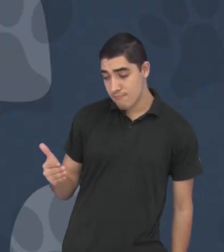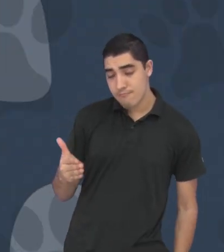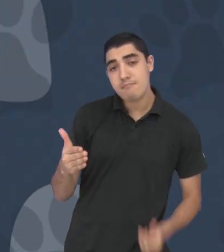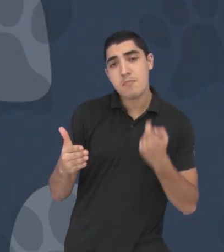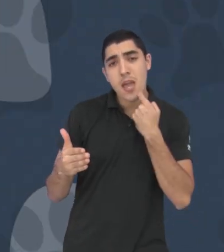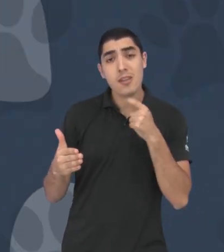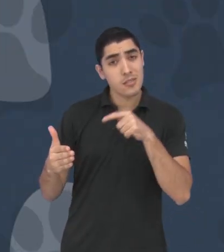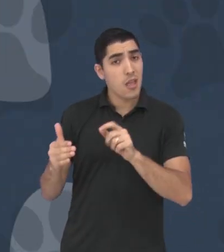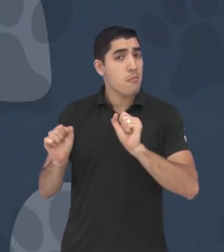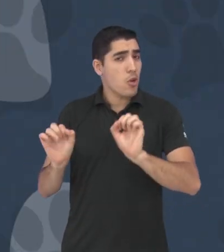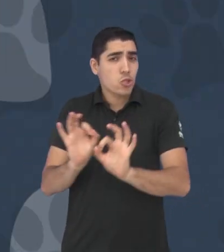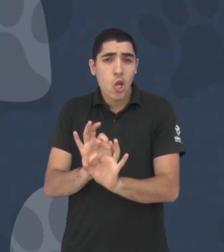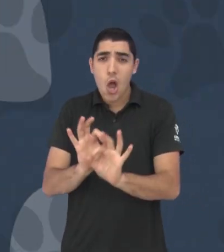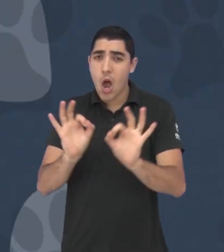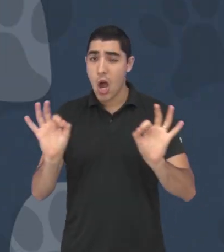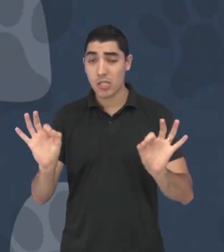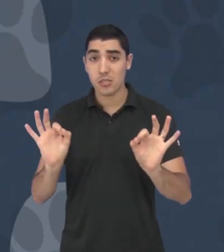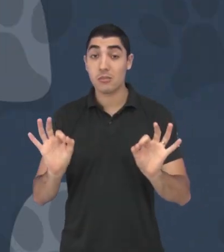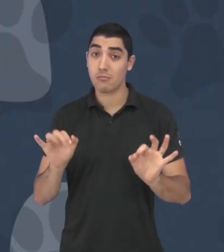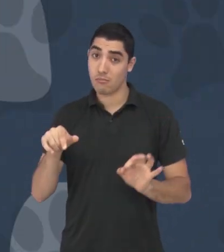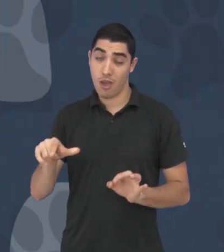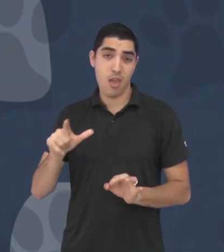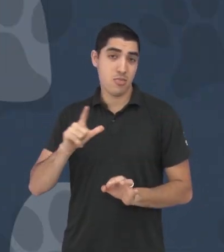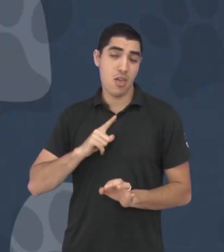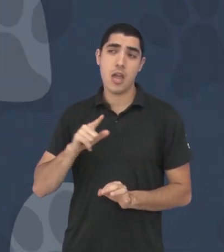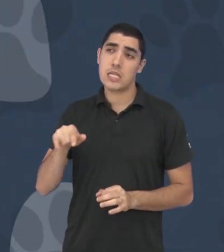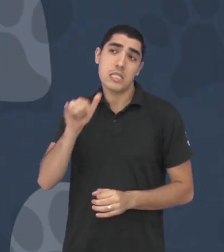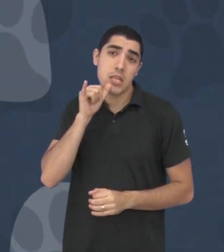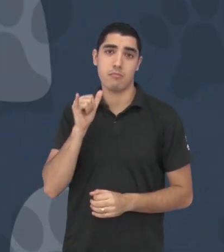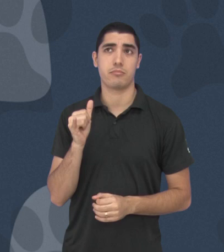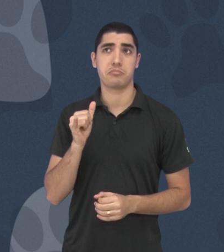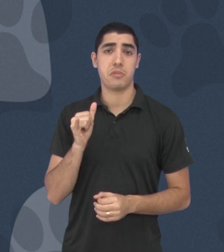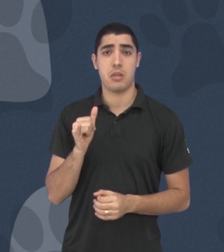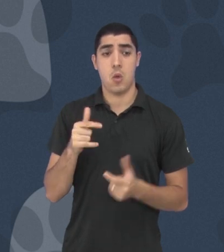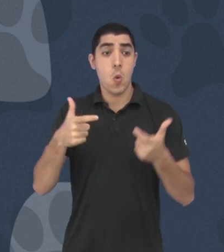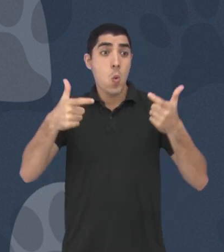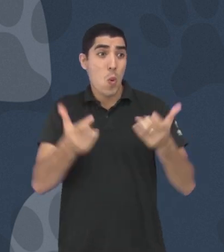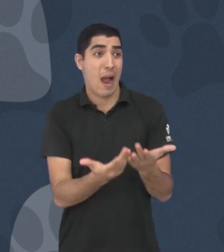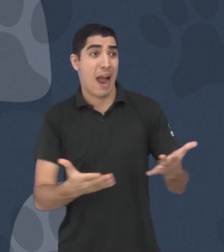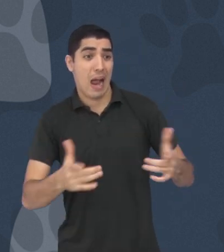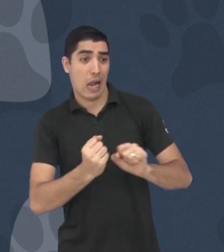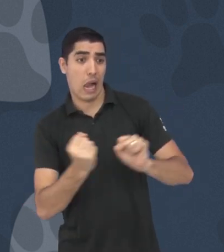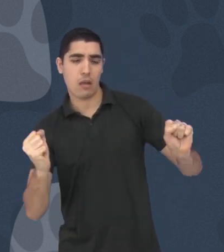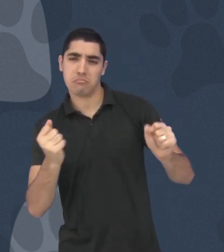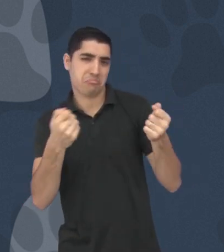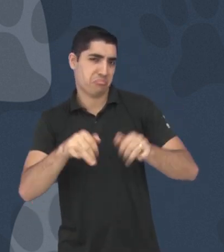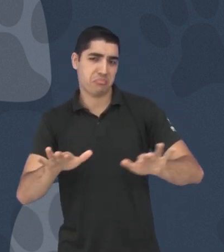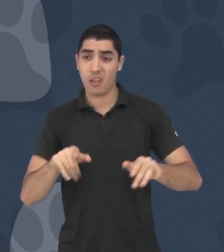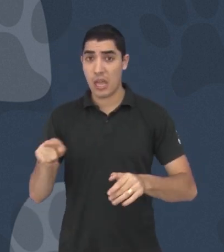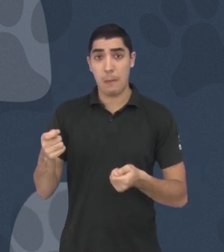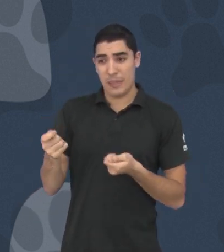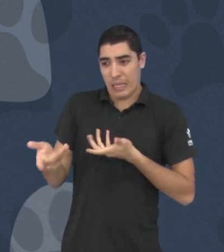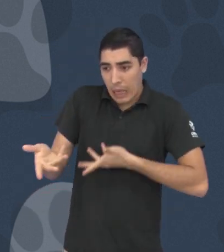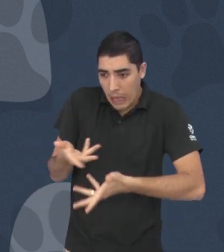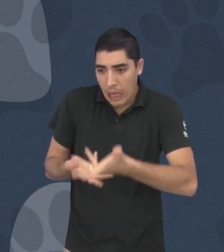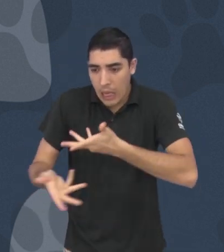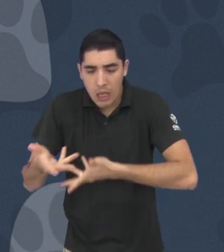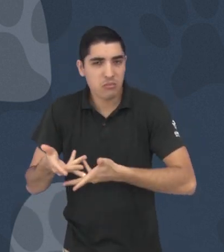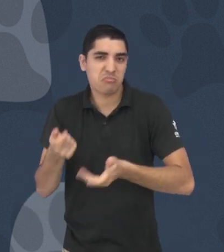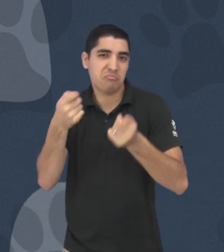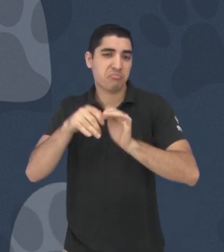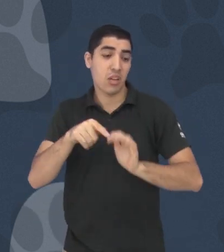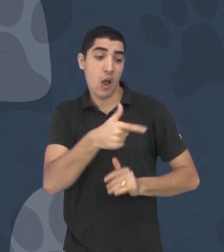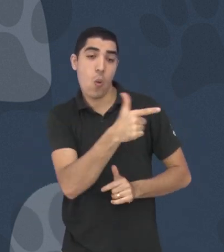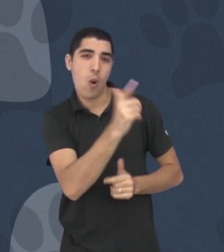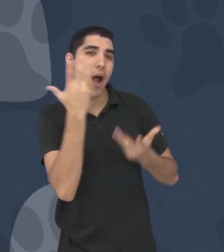Peixinhos podem ser ótimos pets por uma série de motivos. Eles não demandam muito espaço, não exigem tanta interação quanto